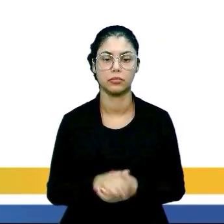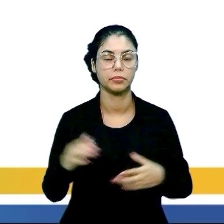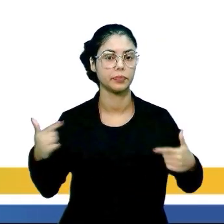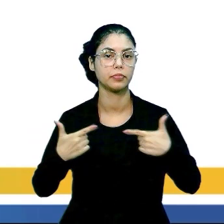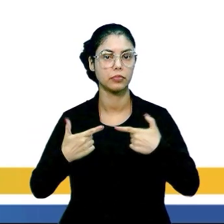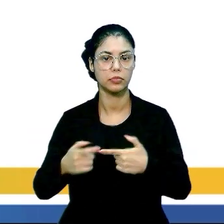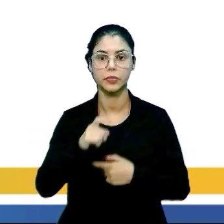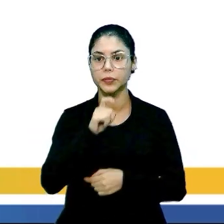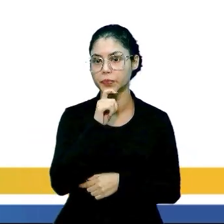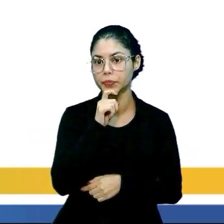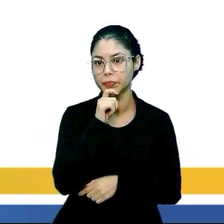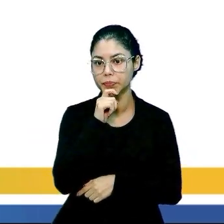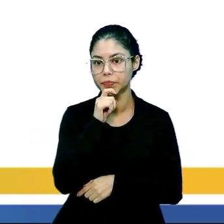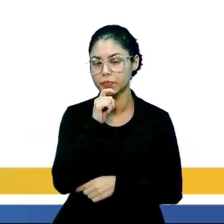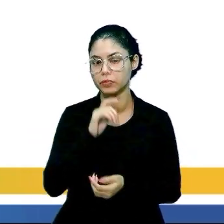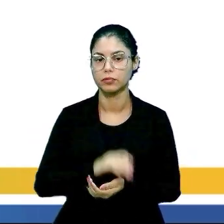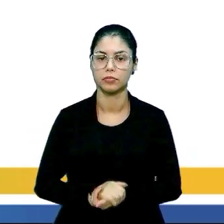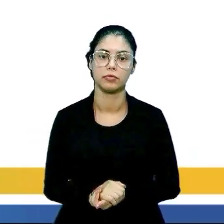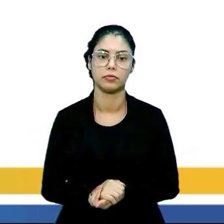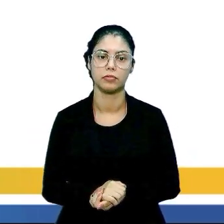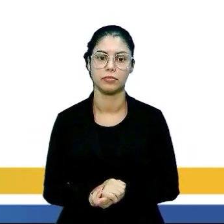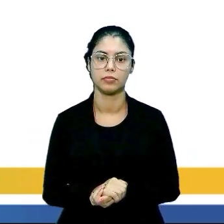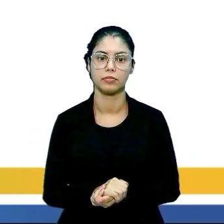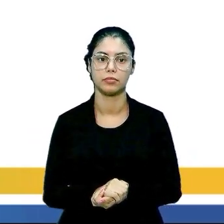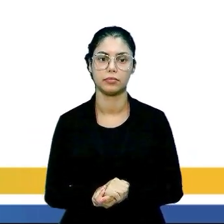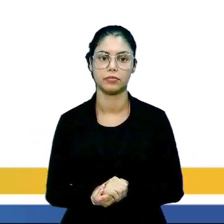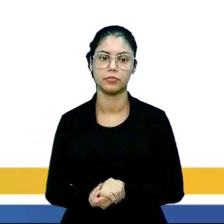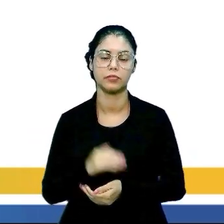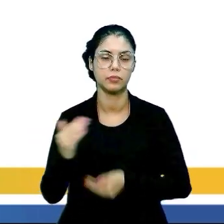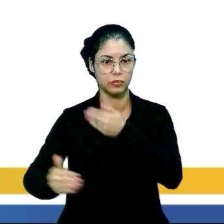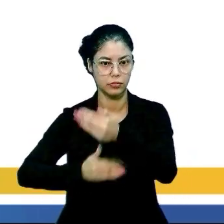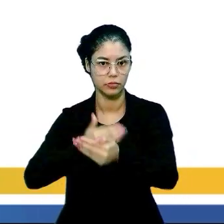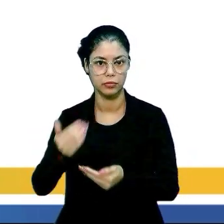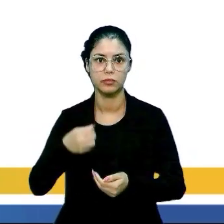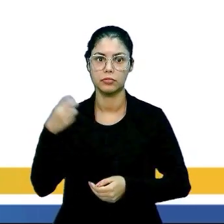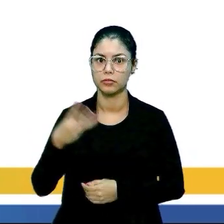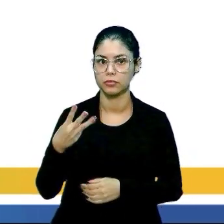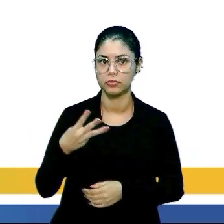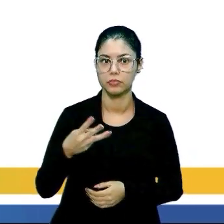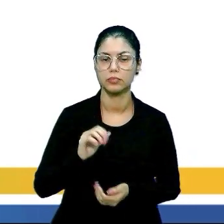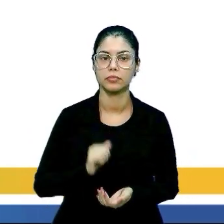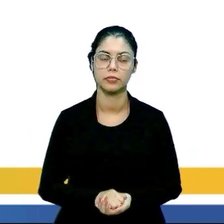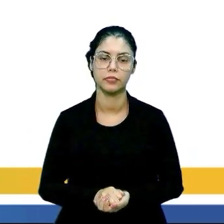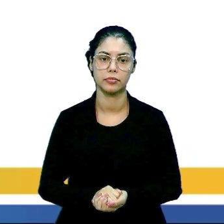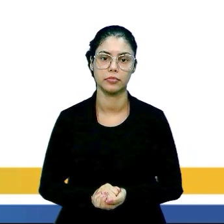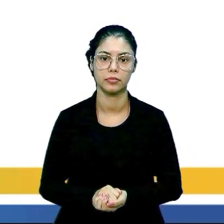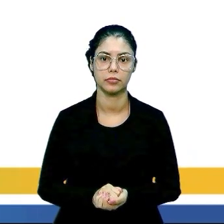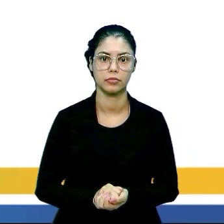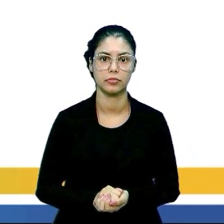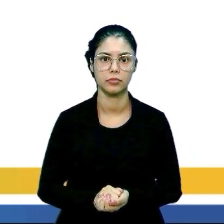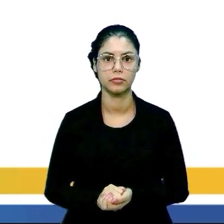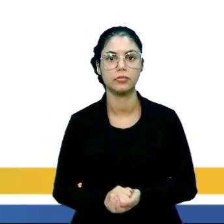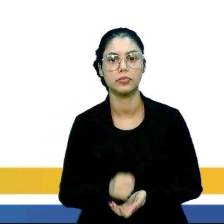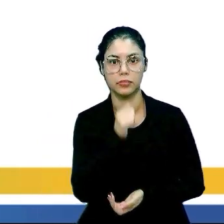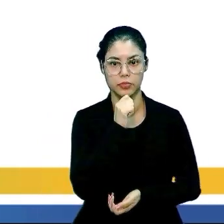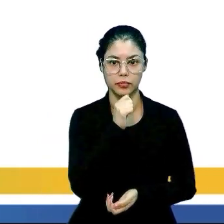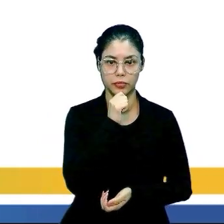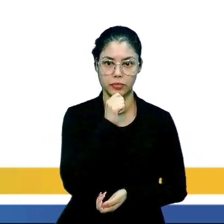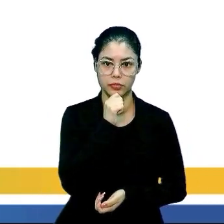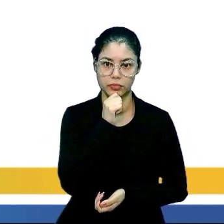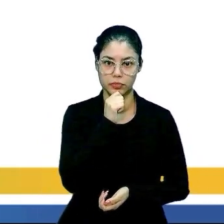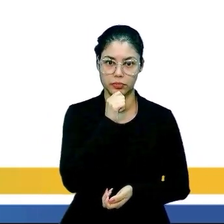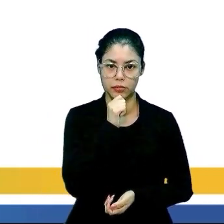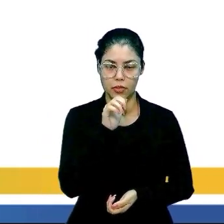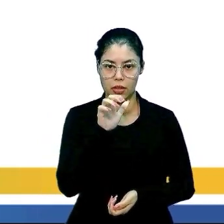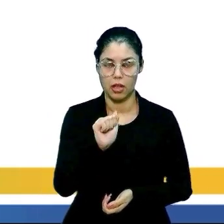a Guerra Fria, no momento aí de desenvolvimento da terceira fase, e ainda a gente tem a